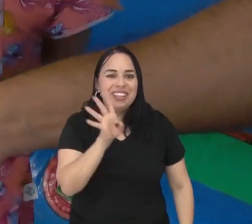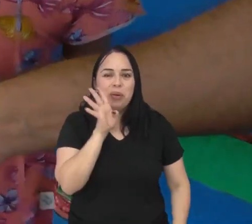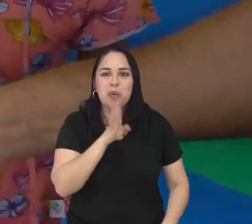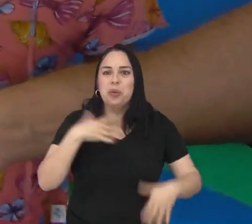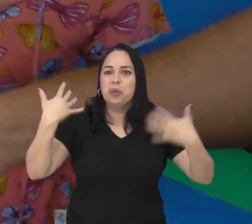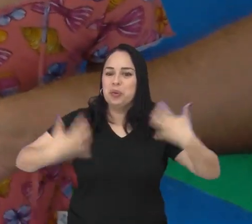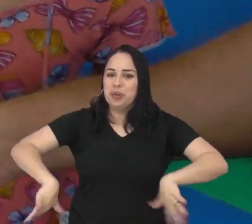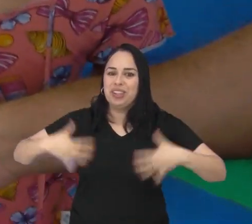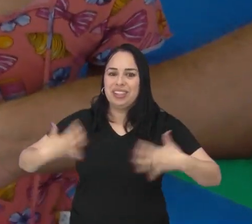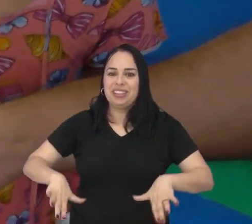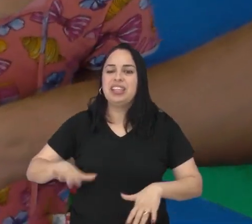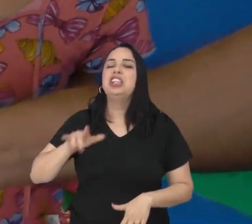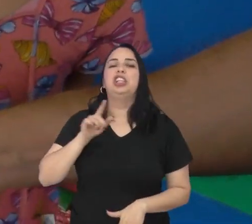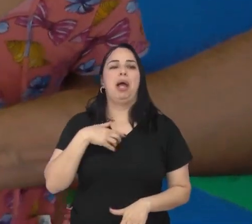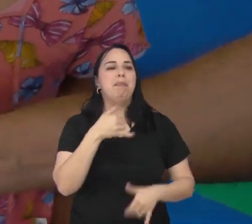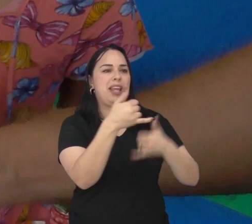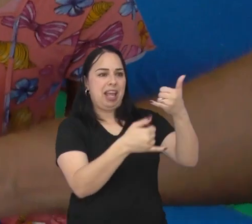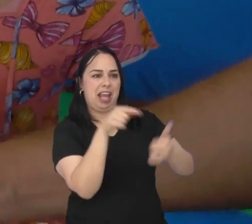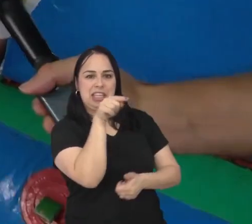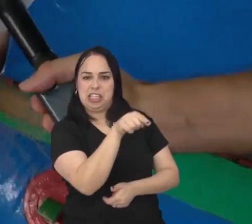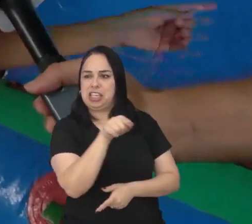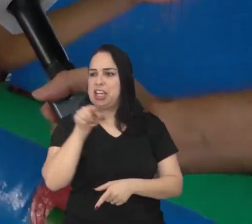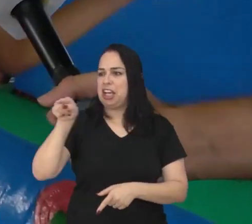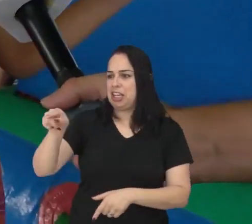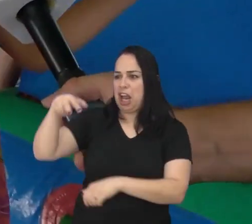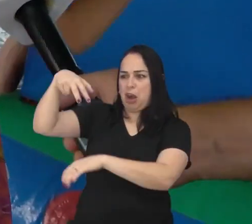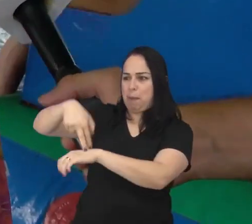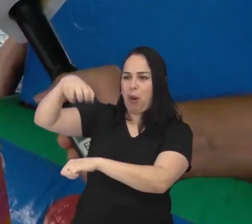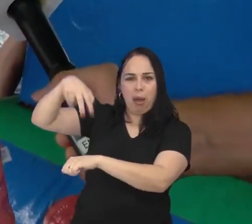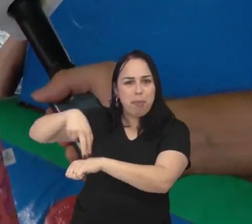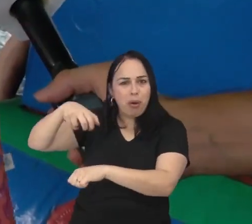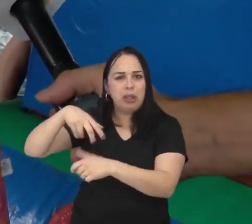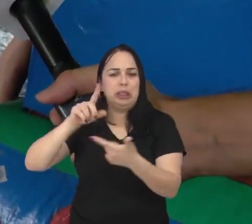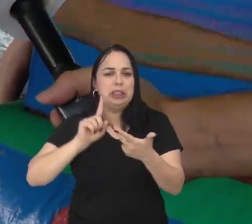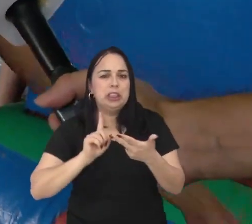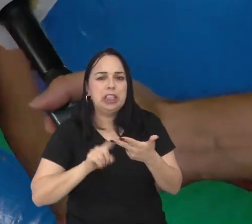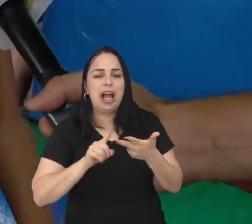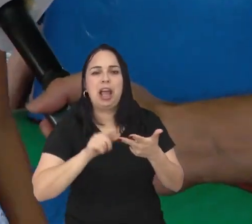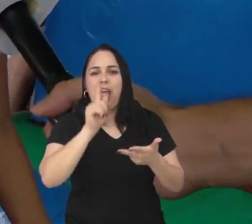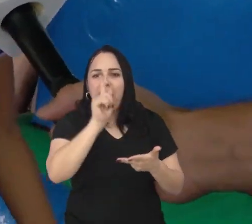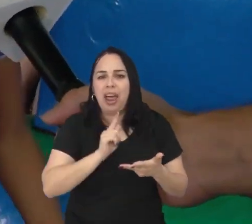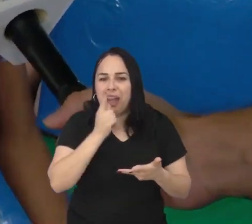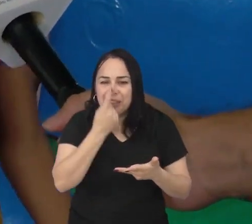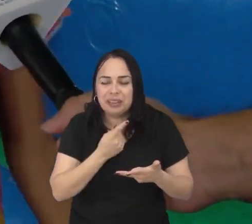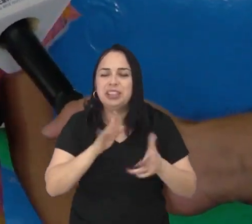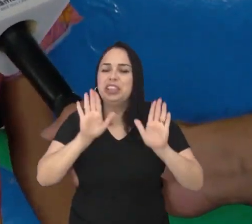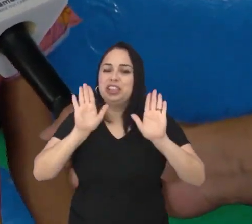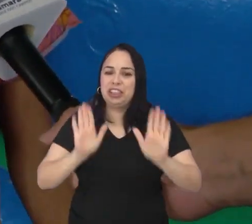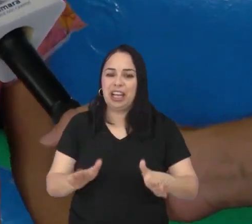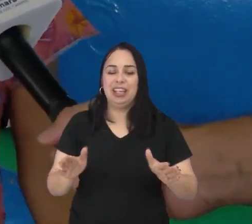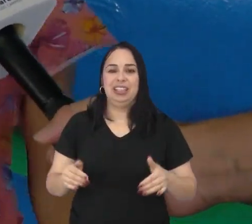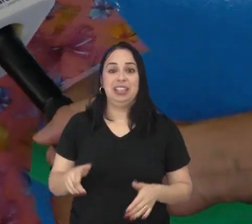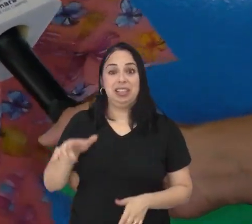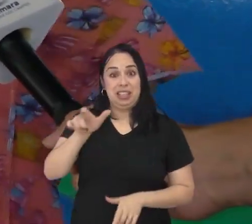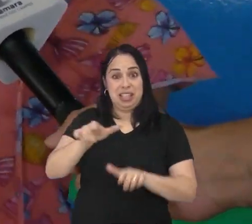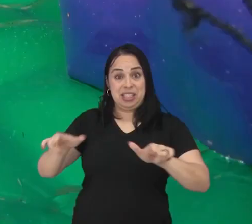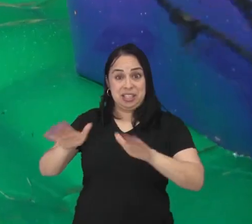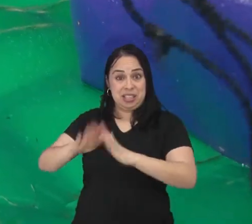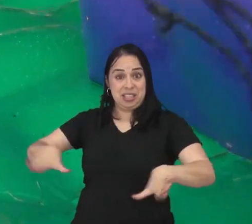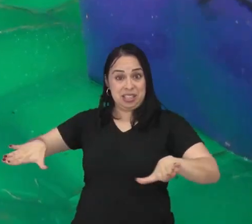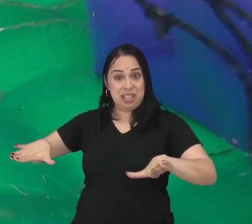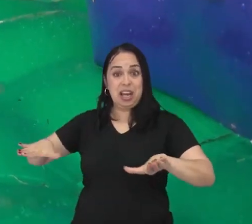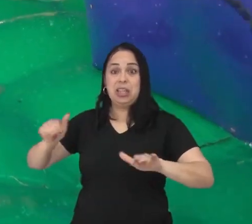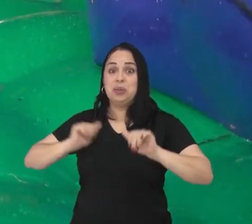brincando aqui, né? Tá muito divertido, um monte de brinquedo. Eu já brinquei nesse, no pula-pula, comi picolé, comi algodão